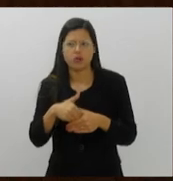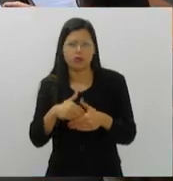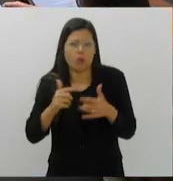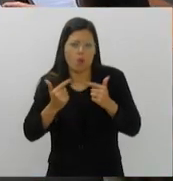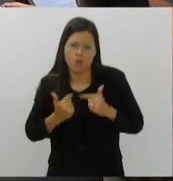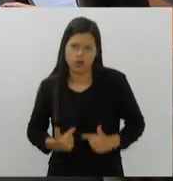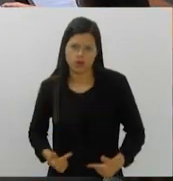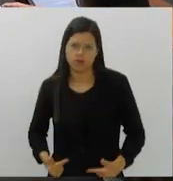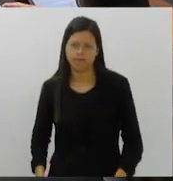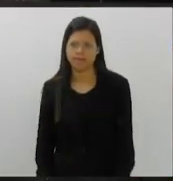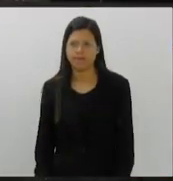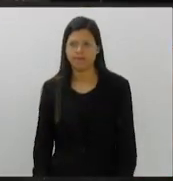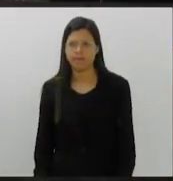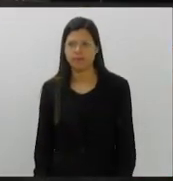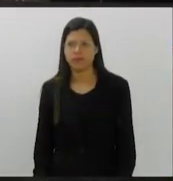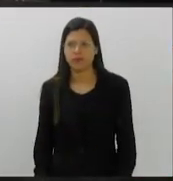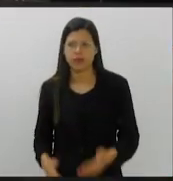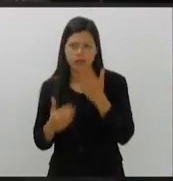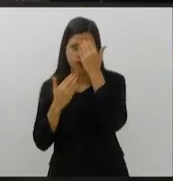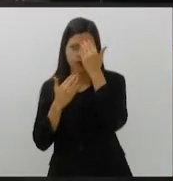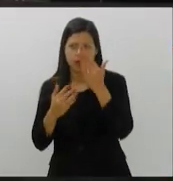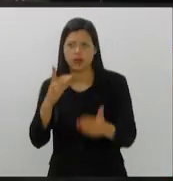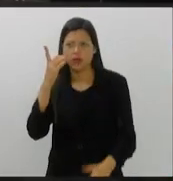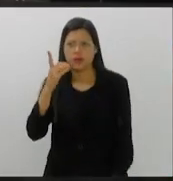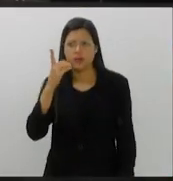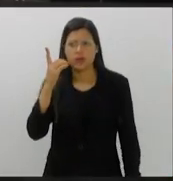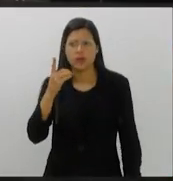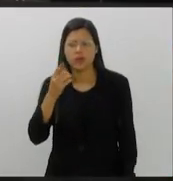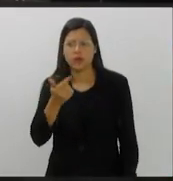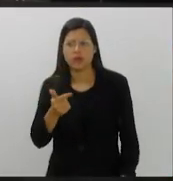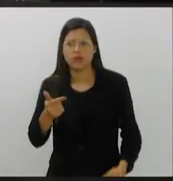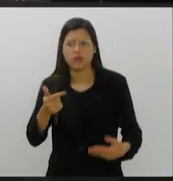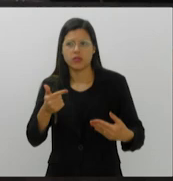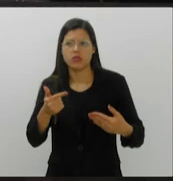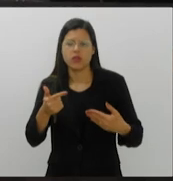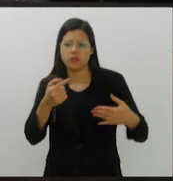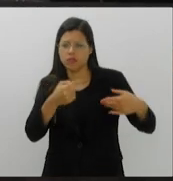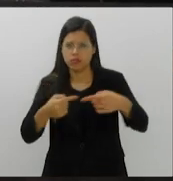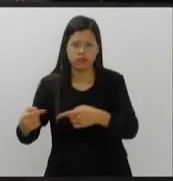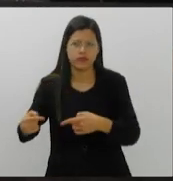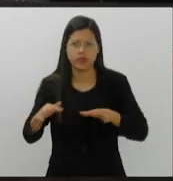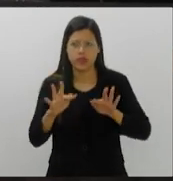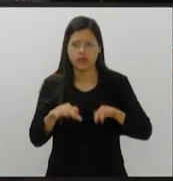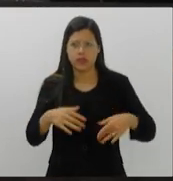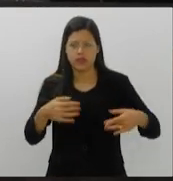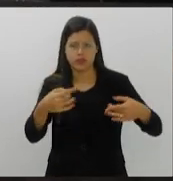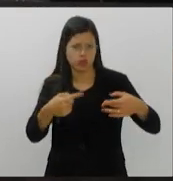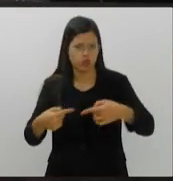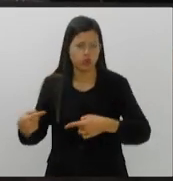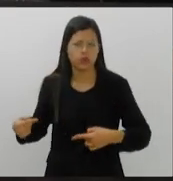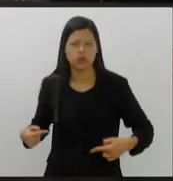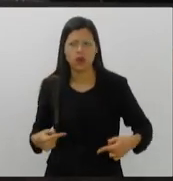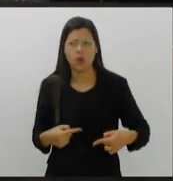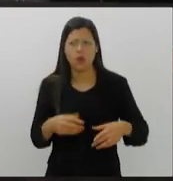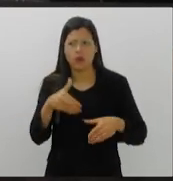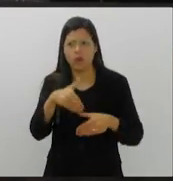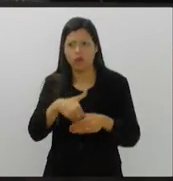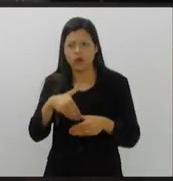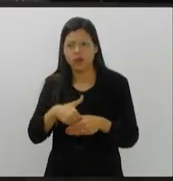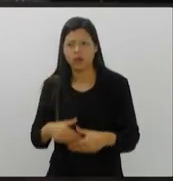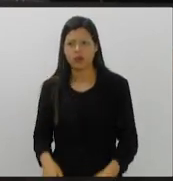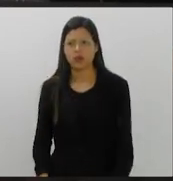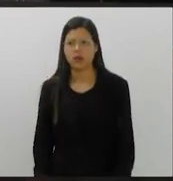abstenção. Obrigado, deputado. Não havendo mais quem queira discutir, encerrada a discussão. É, em